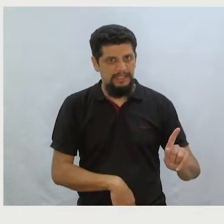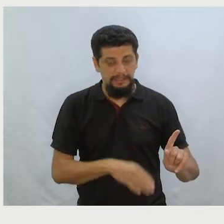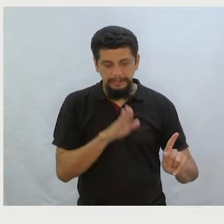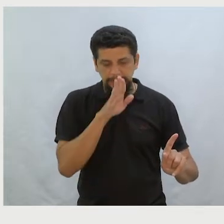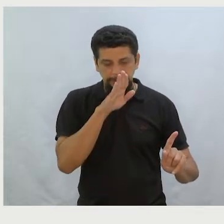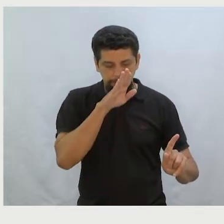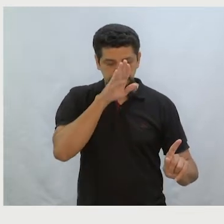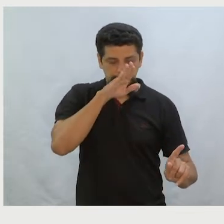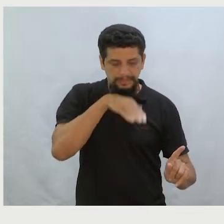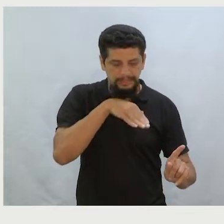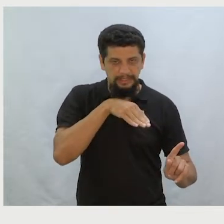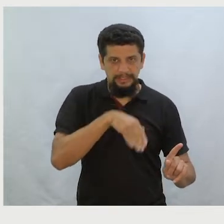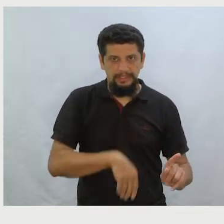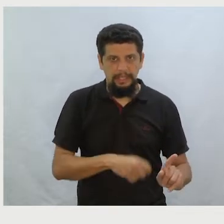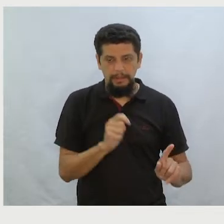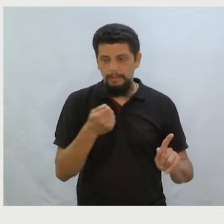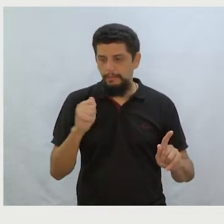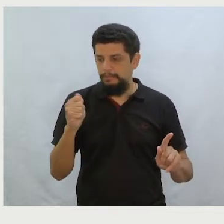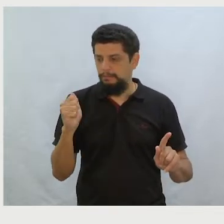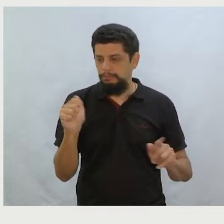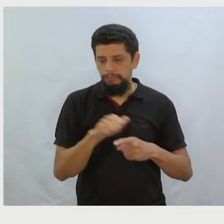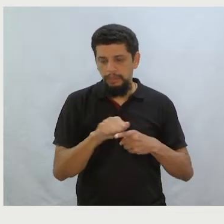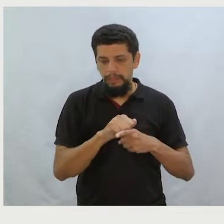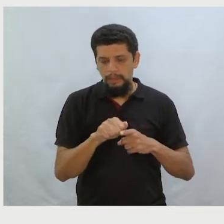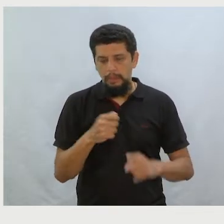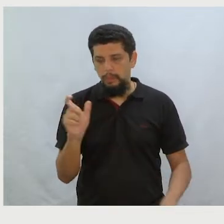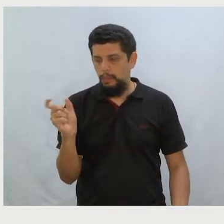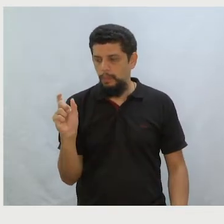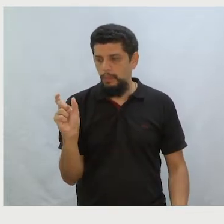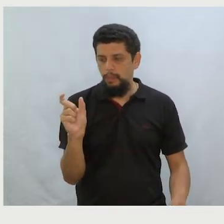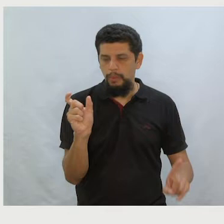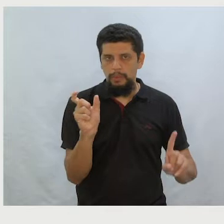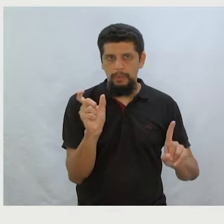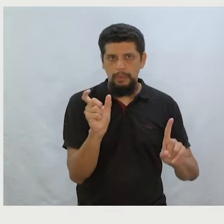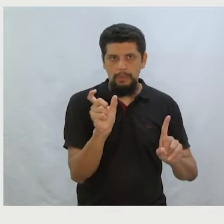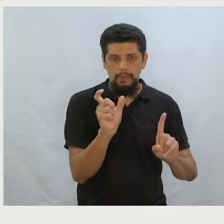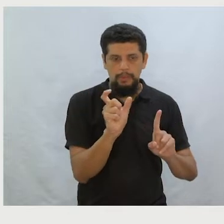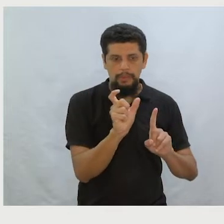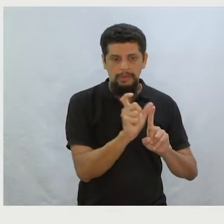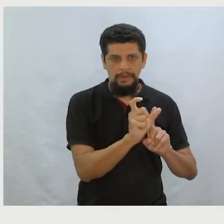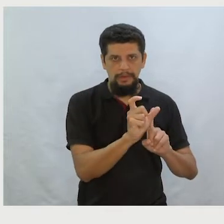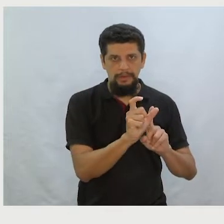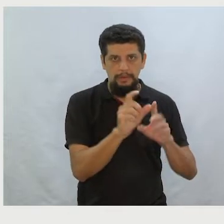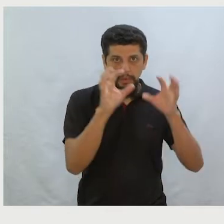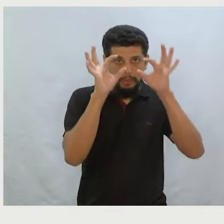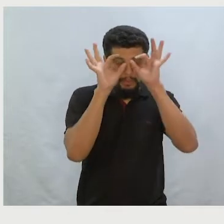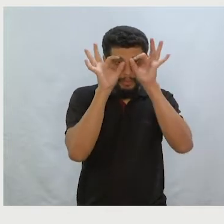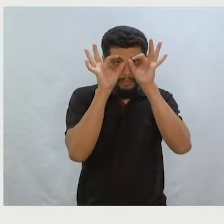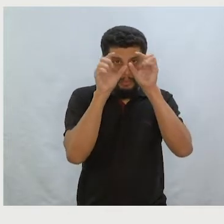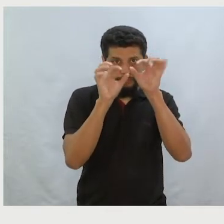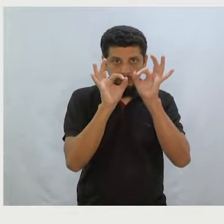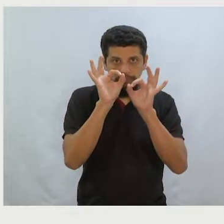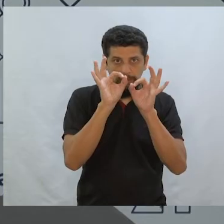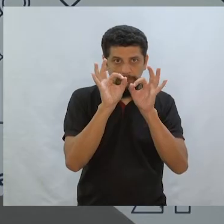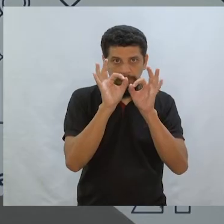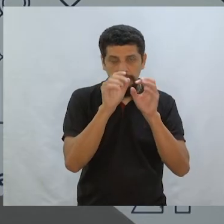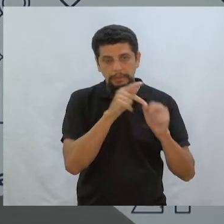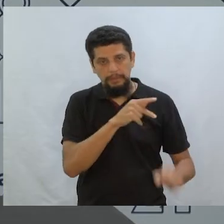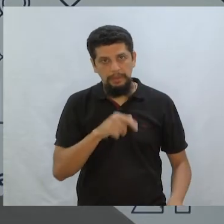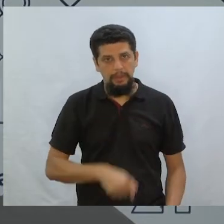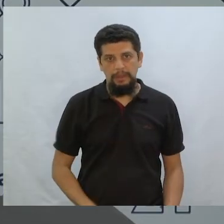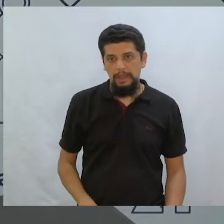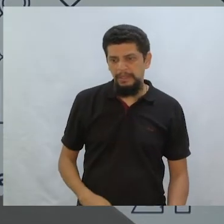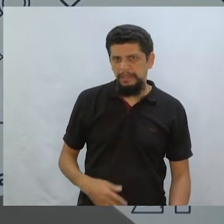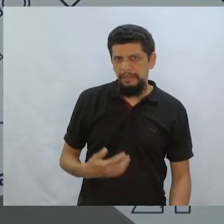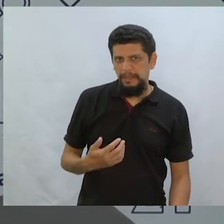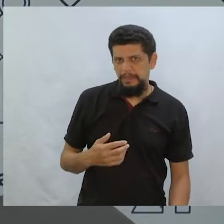ainda abaixou e a borracha passou bem perto dos óculos da profess Olha o perig a